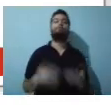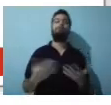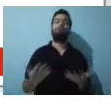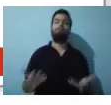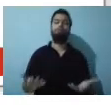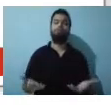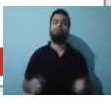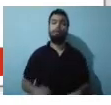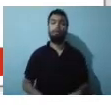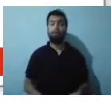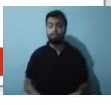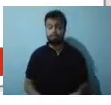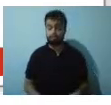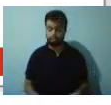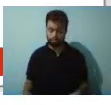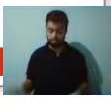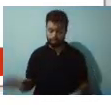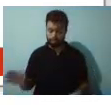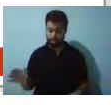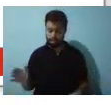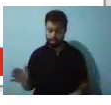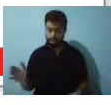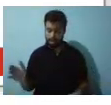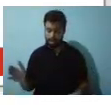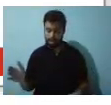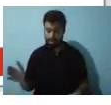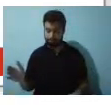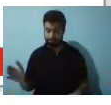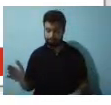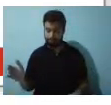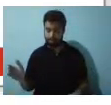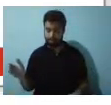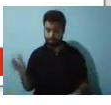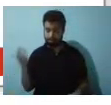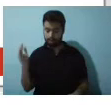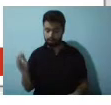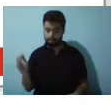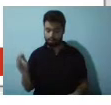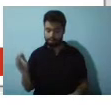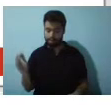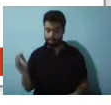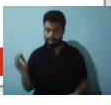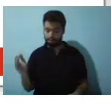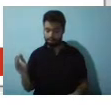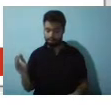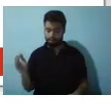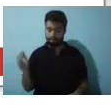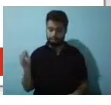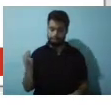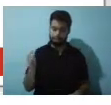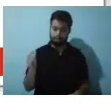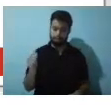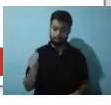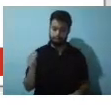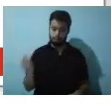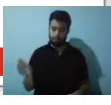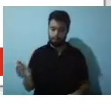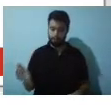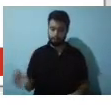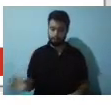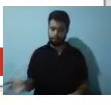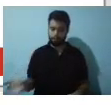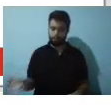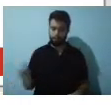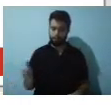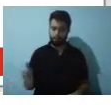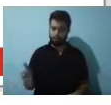cubana peronomútil. Em que sentido, tá? A instabilidade existente em Cuba é